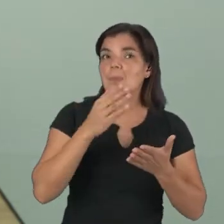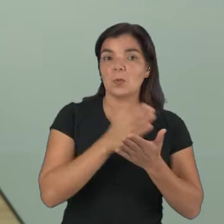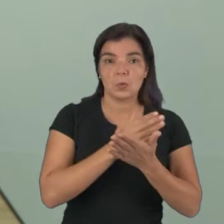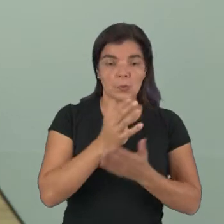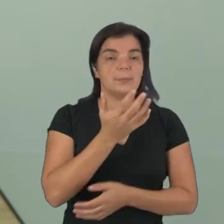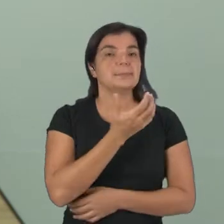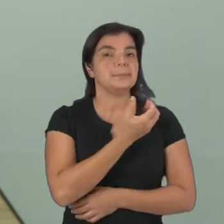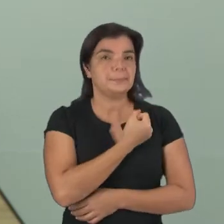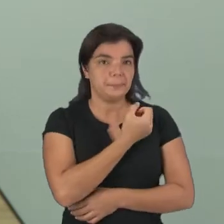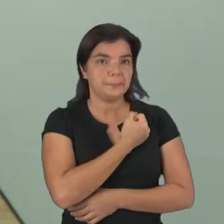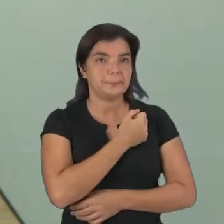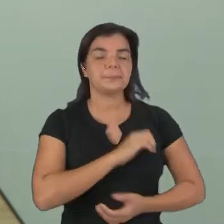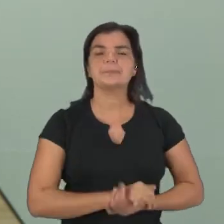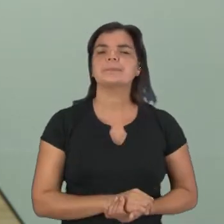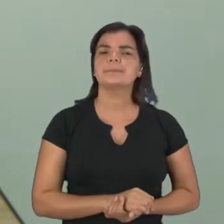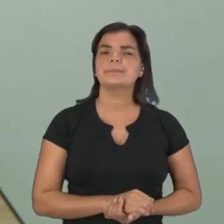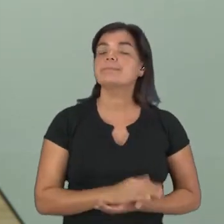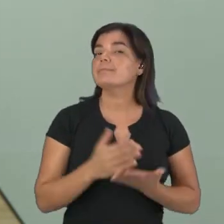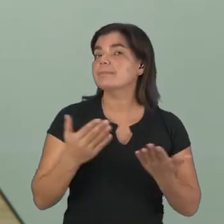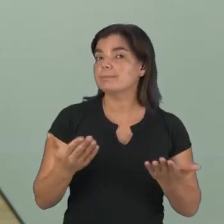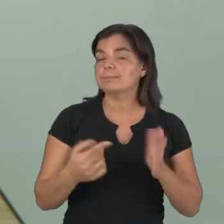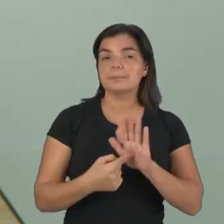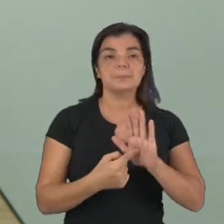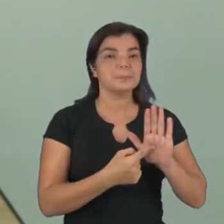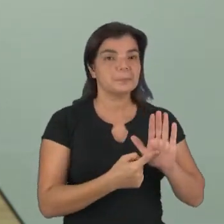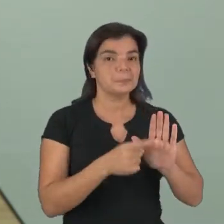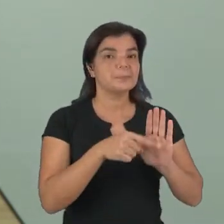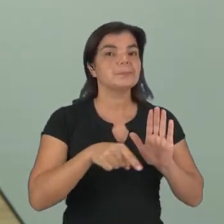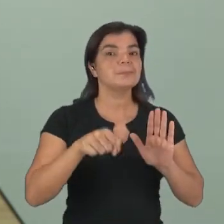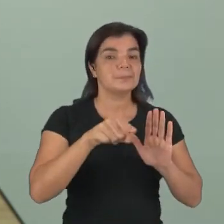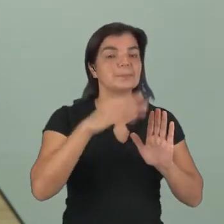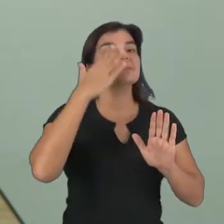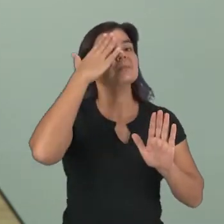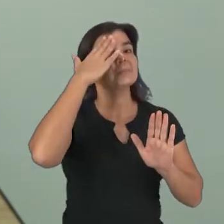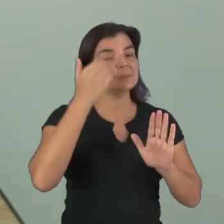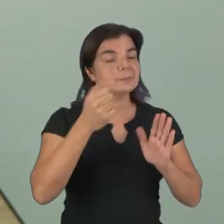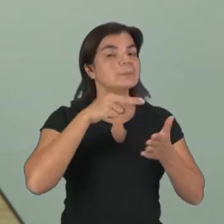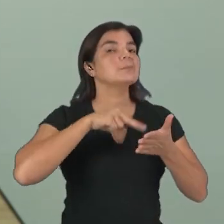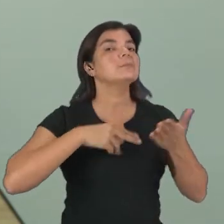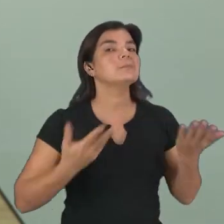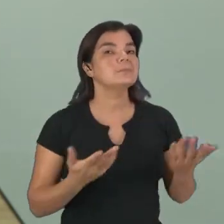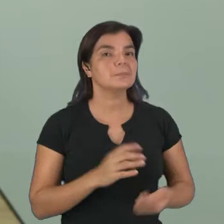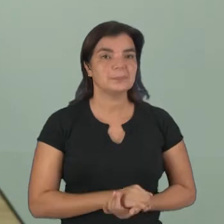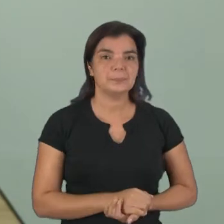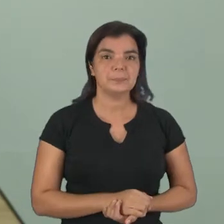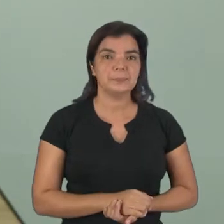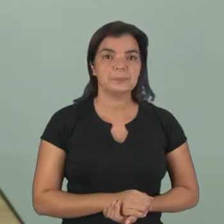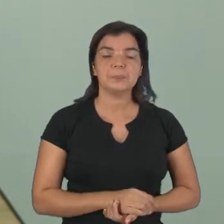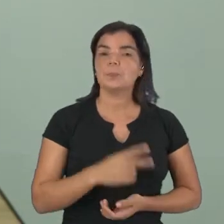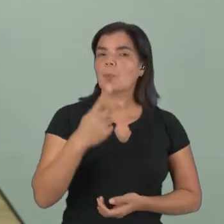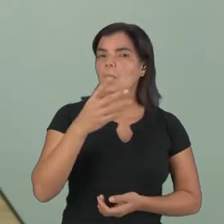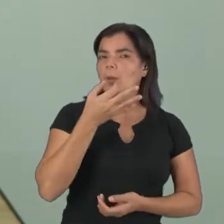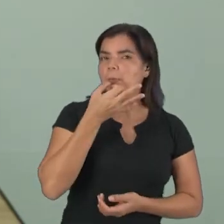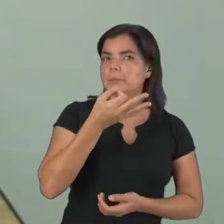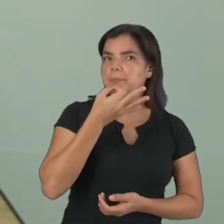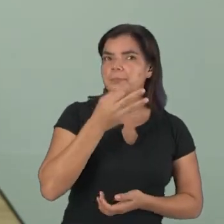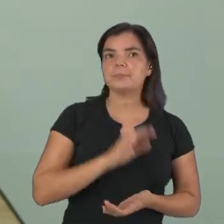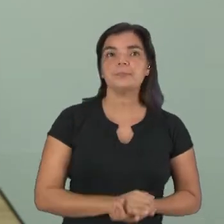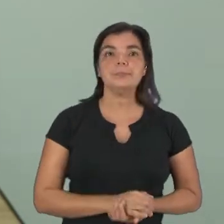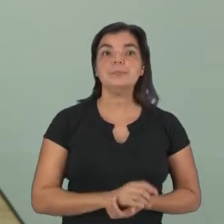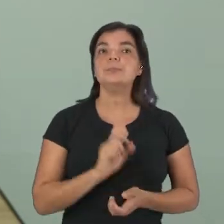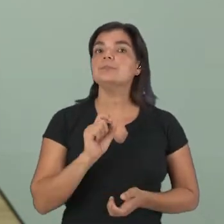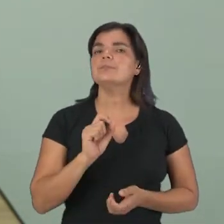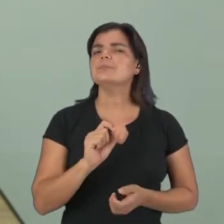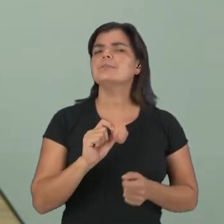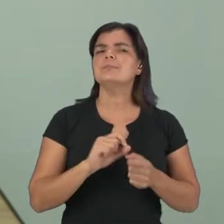algum desses números? Qual desses que eu mostrei para vocês que vocês já sabem ler? Em sua opinião, o que